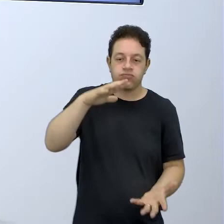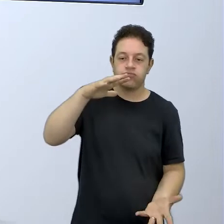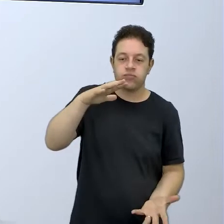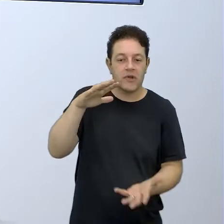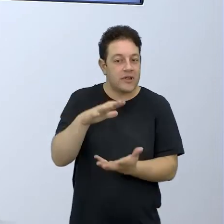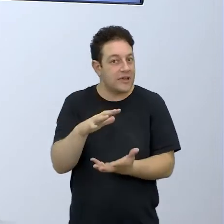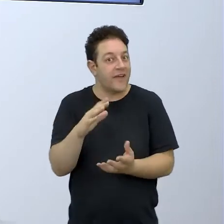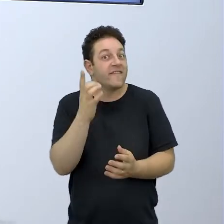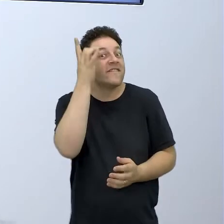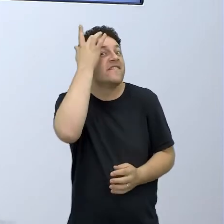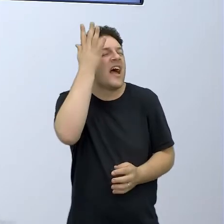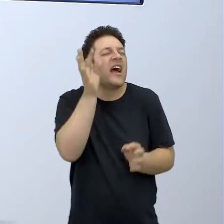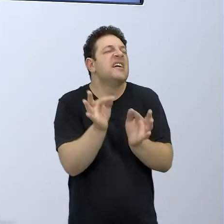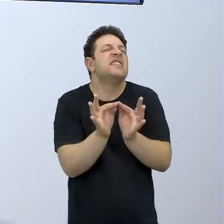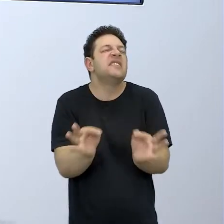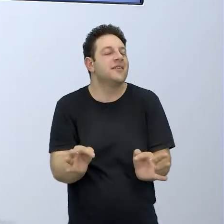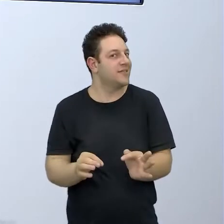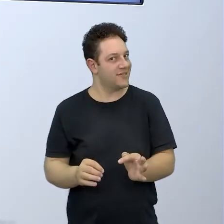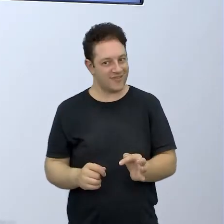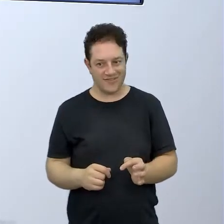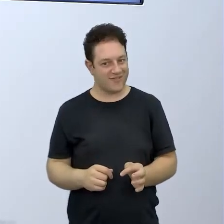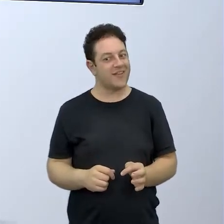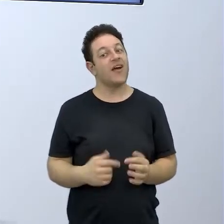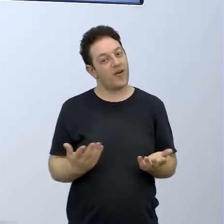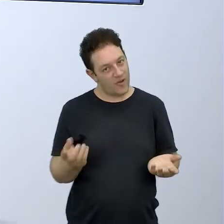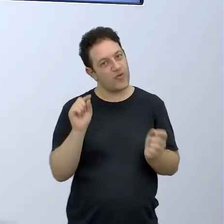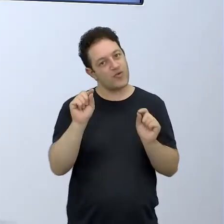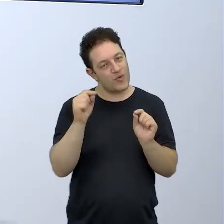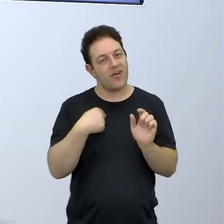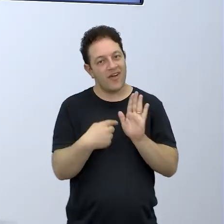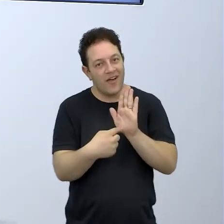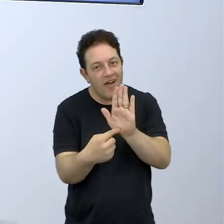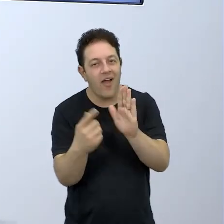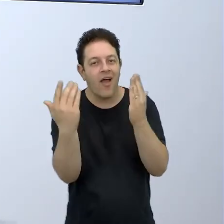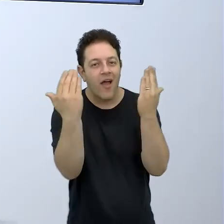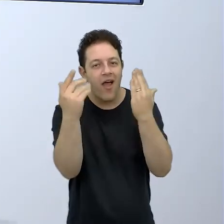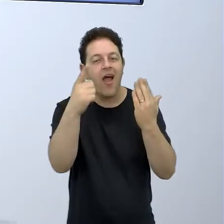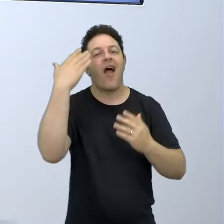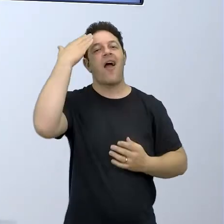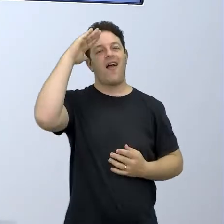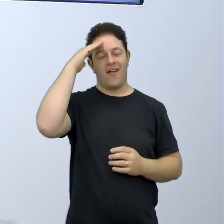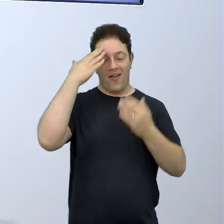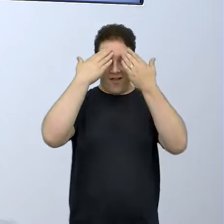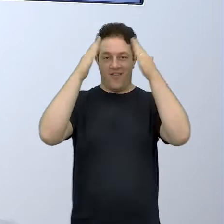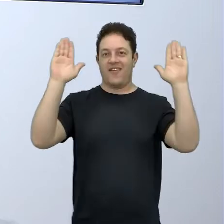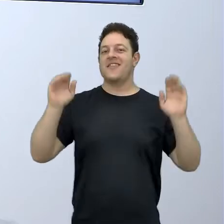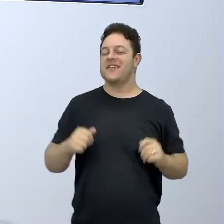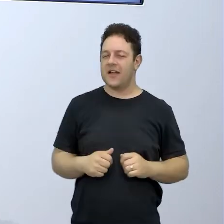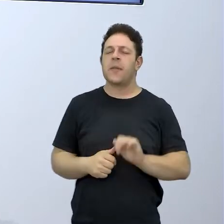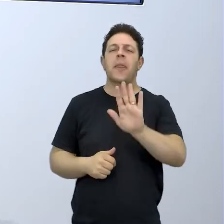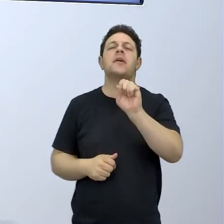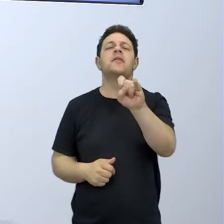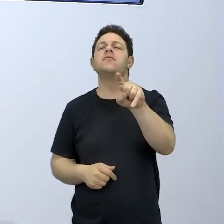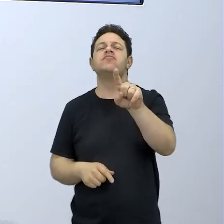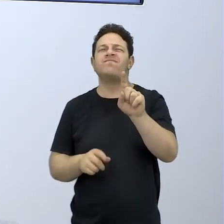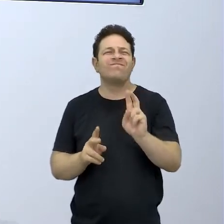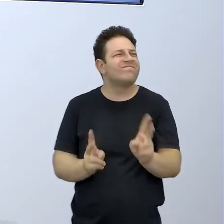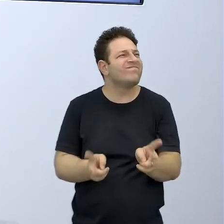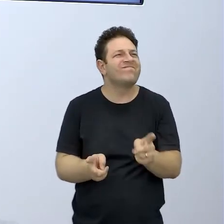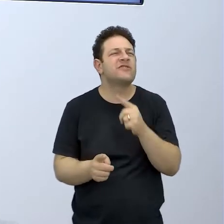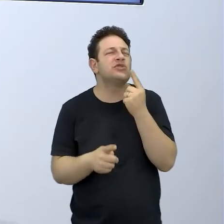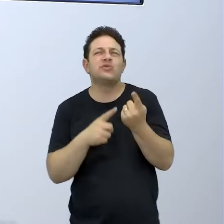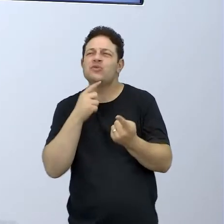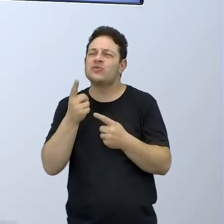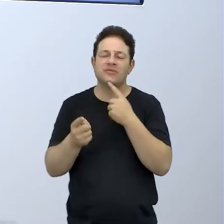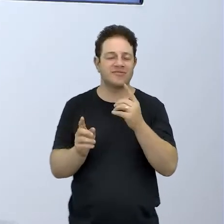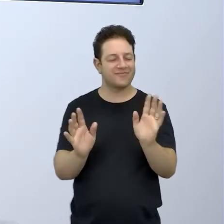é tão simples assim. É isso que eu queria problematizar com você. Aí se você ficou com dúvida, o que acontece? É